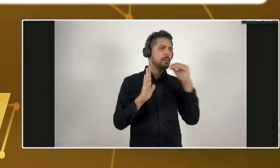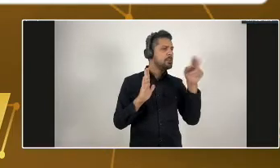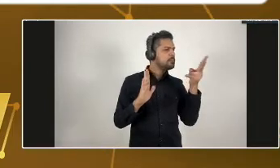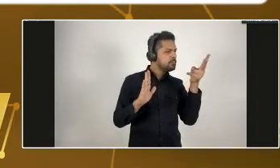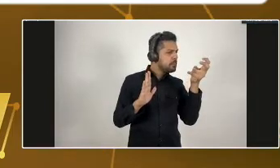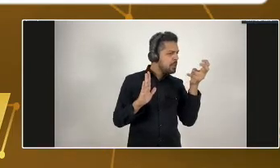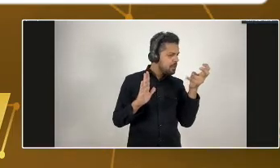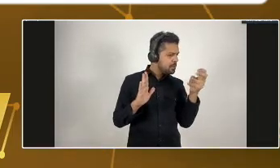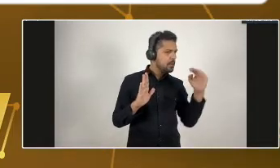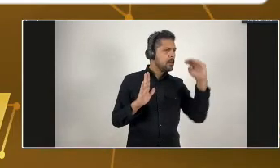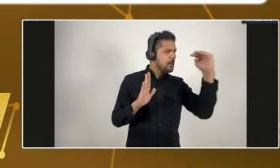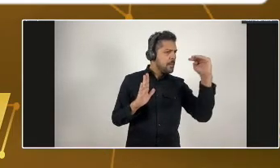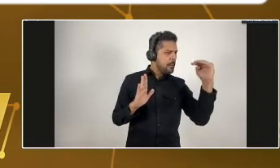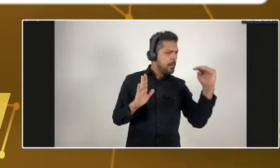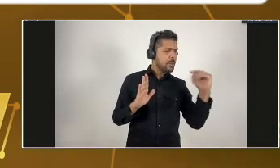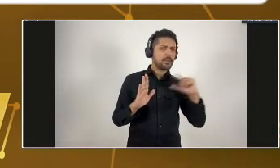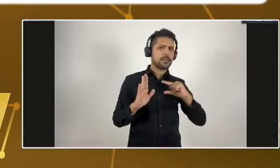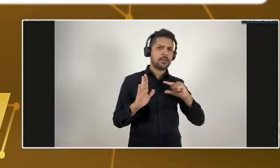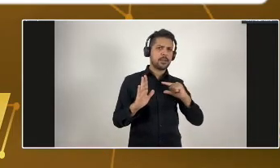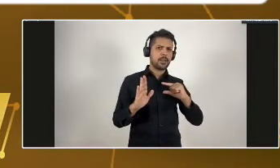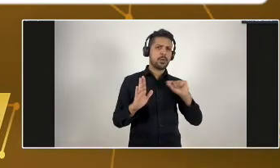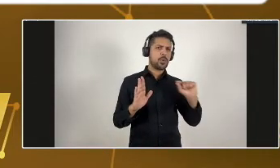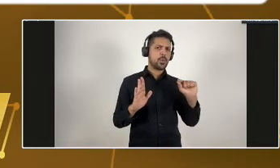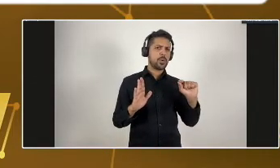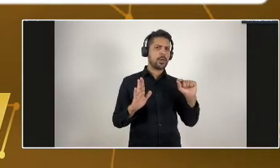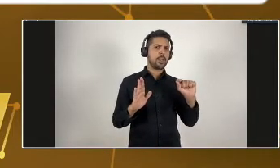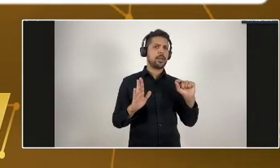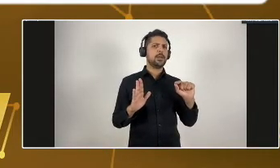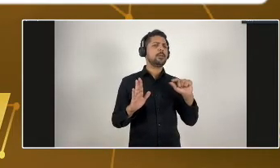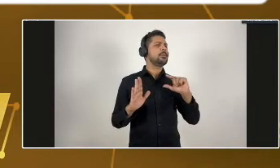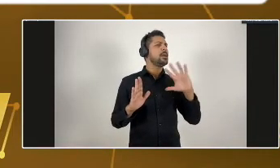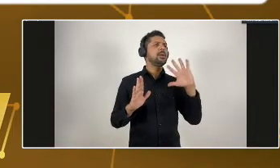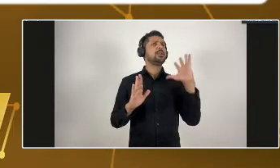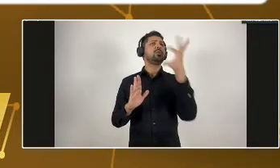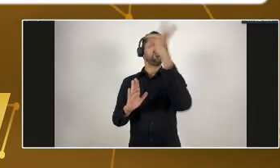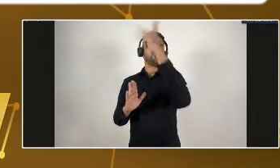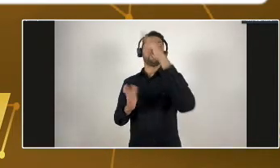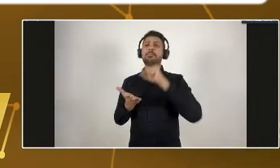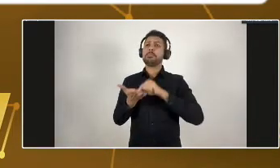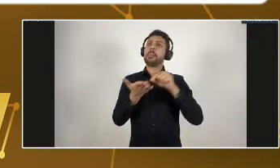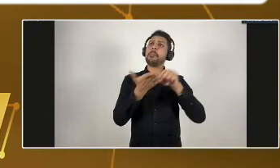estão as linhas por tensão, todas as usinas.